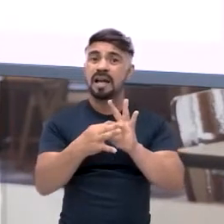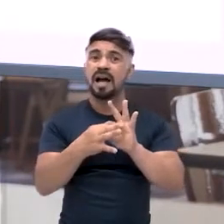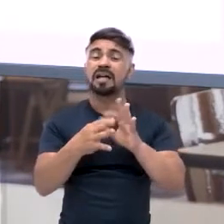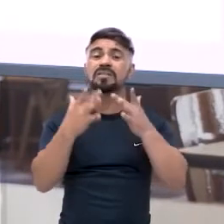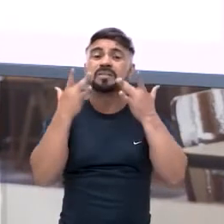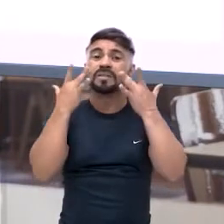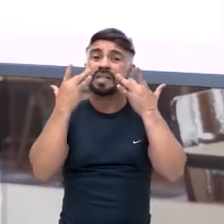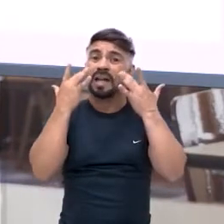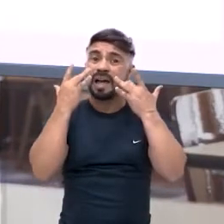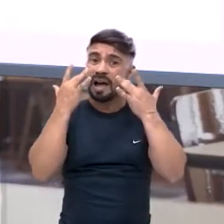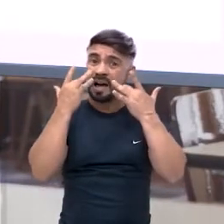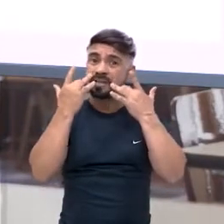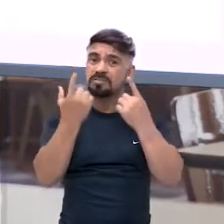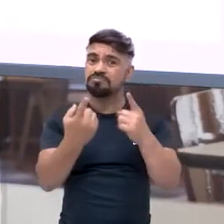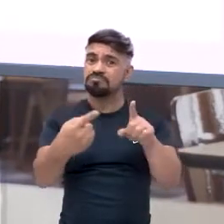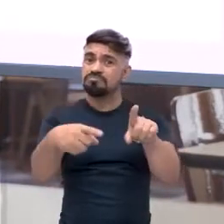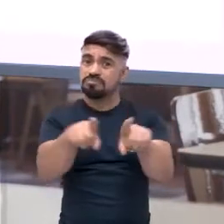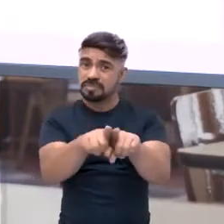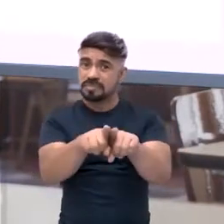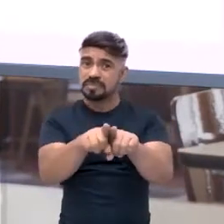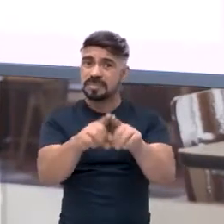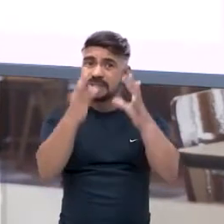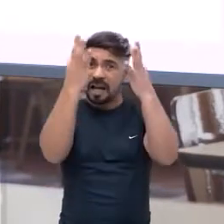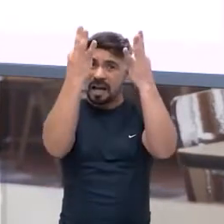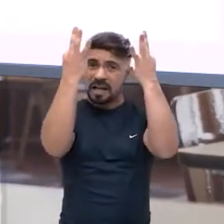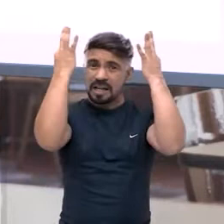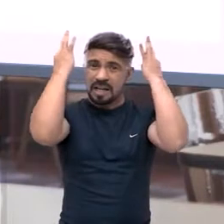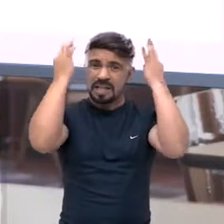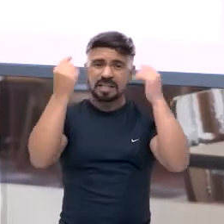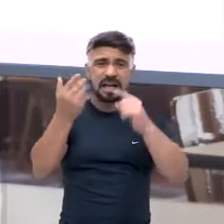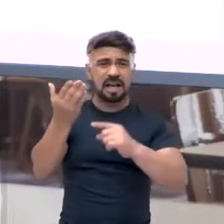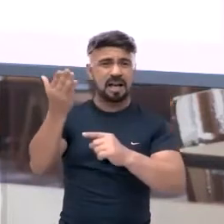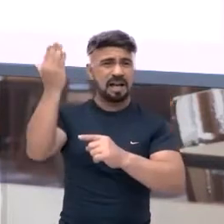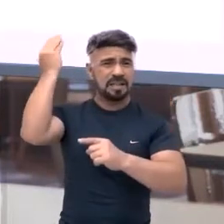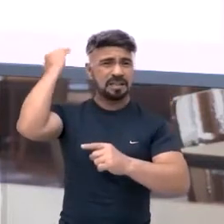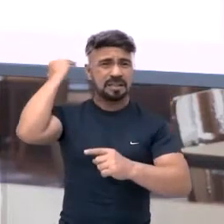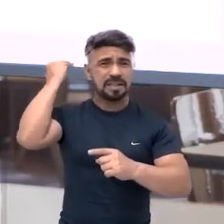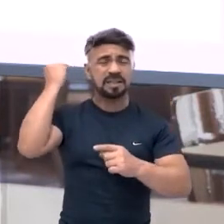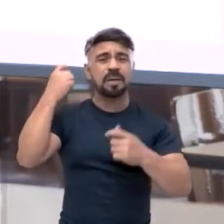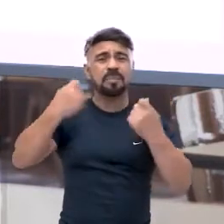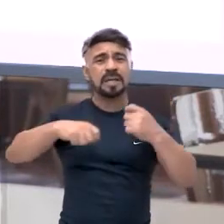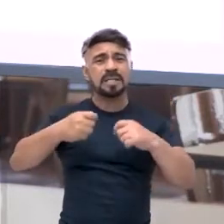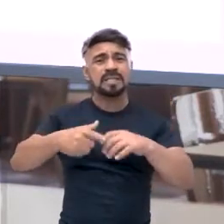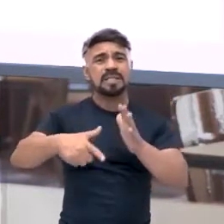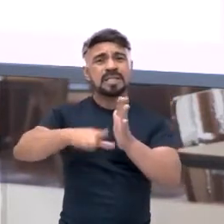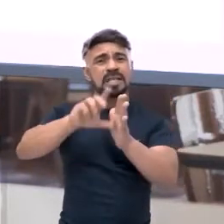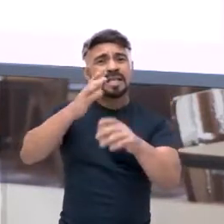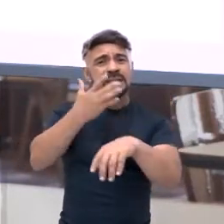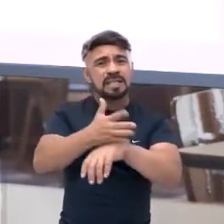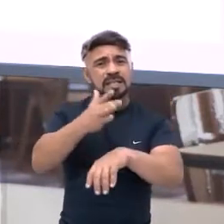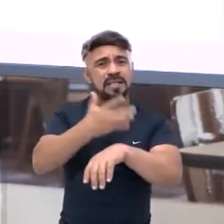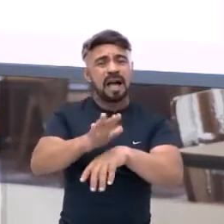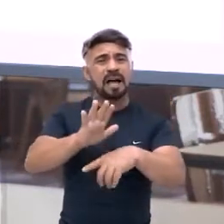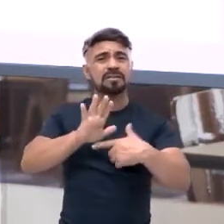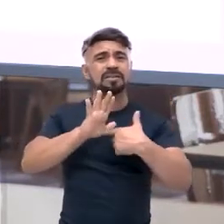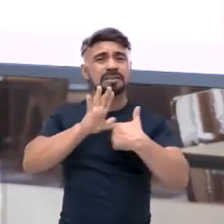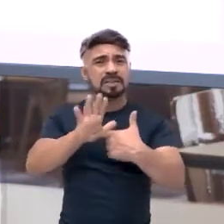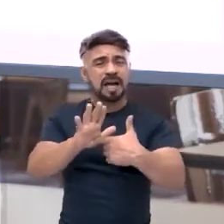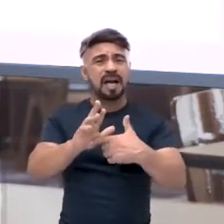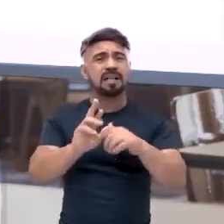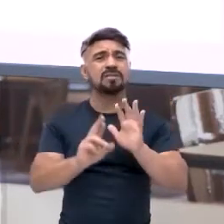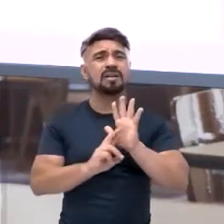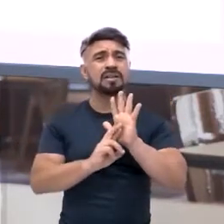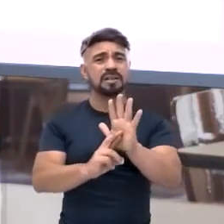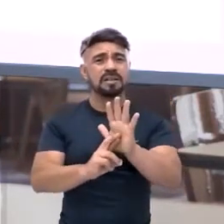associação direta com o teatro, que vem lá da Grécia Antiga. Por isso que ele precisa ser encenado, ele precisa